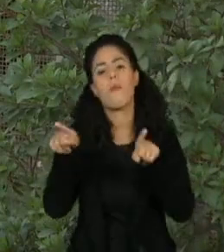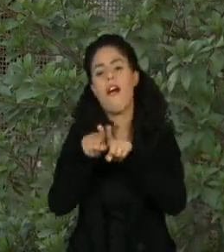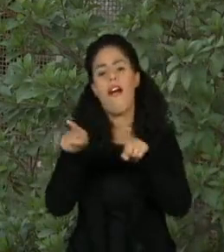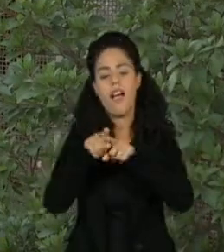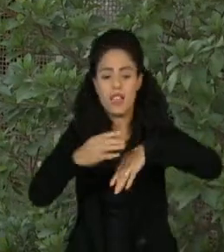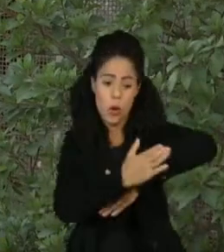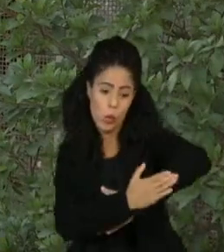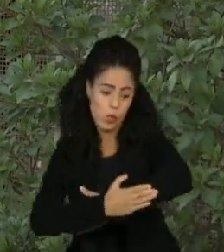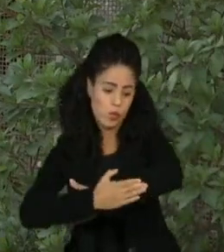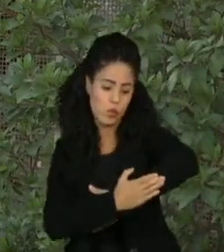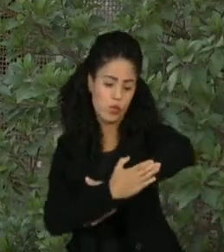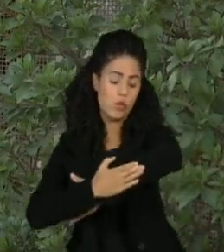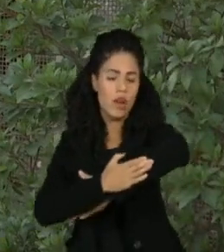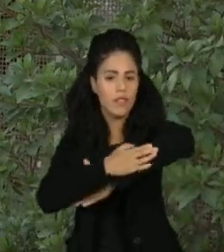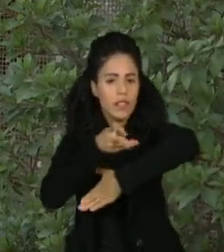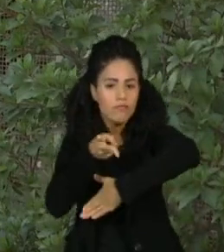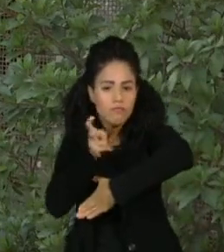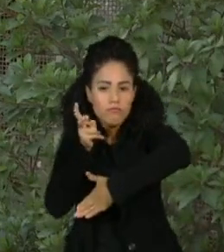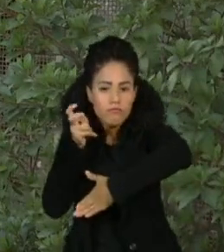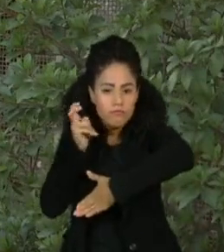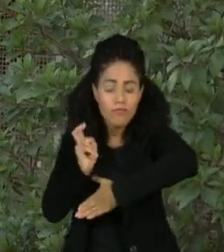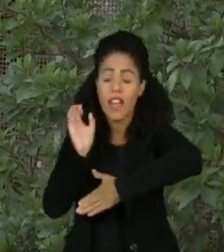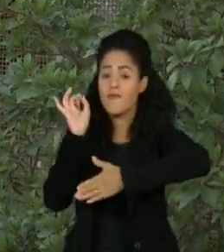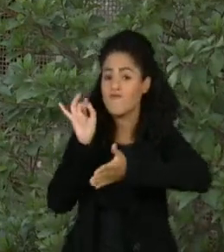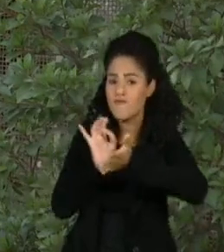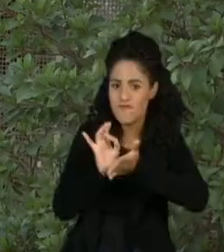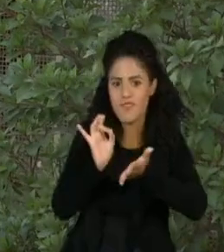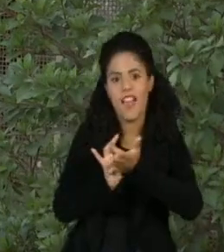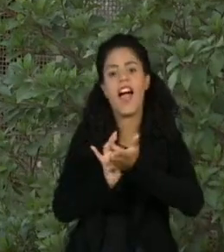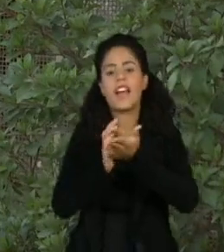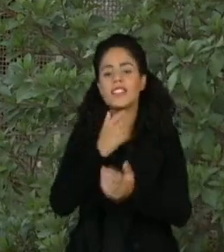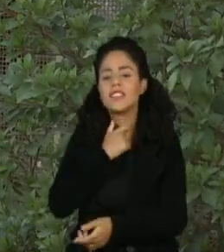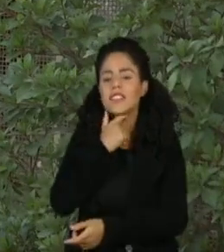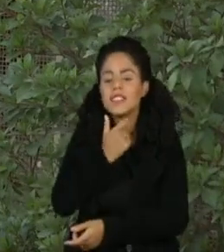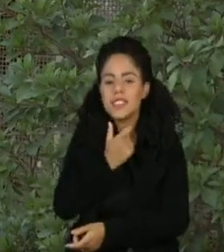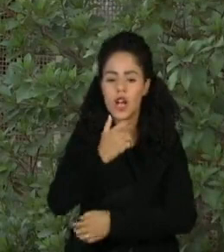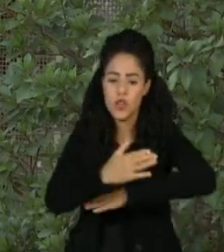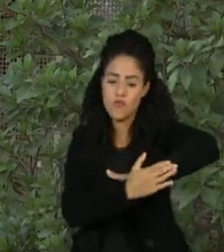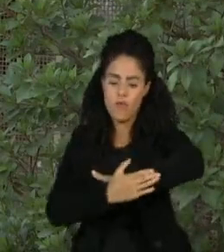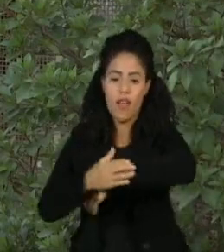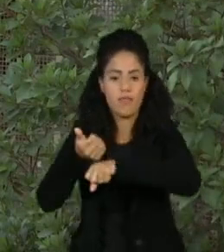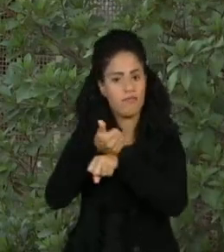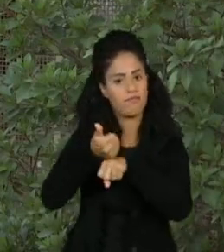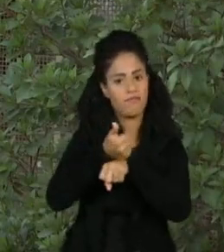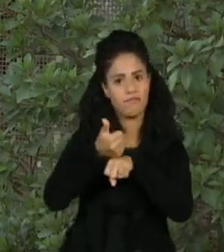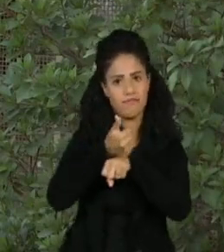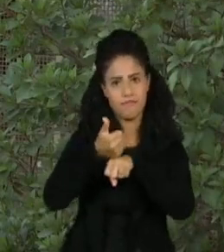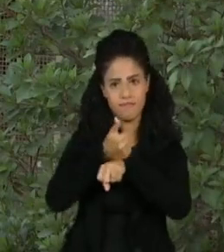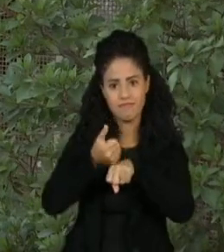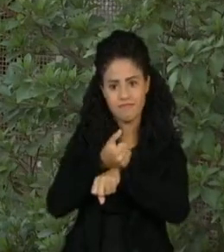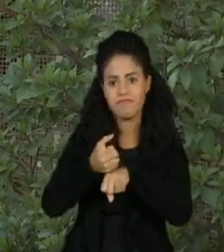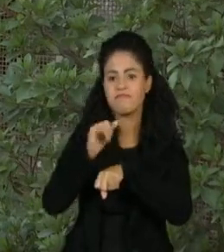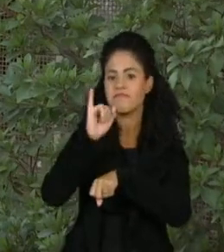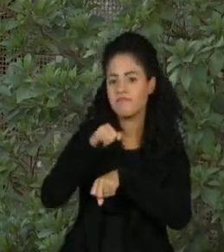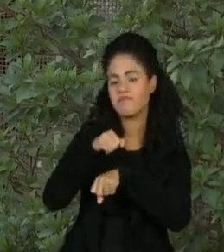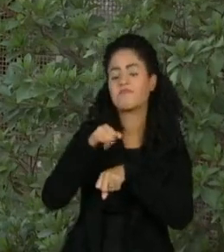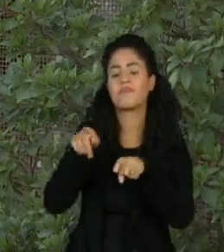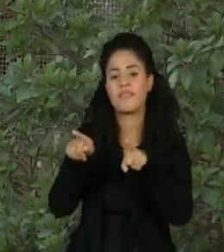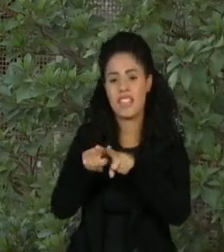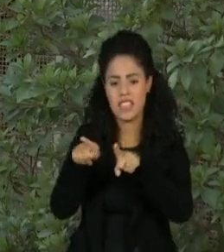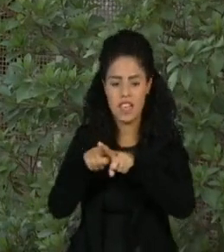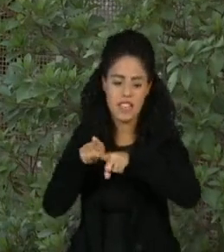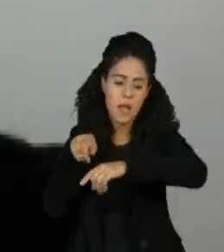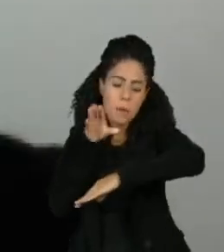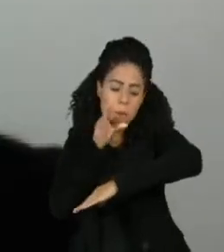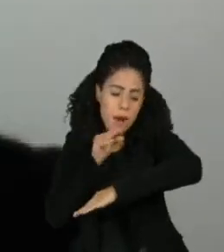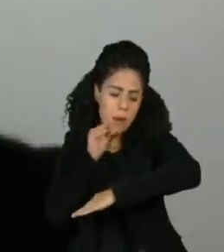bebê preste mais atenção na conversa. É a linguagem que os próprios especialistas chamam de manhês, a língua